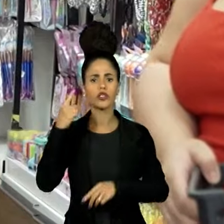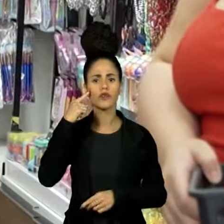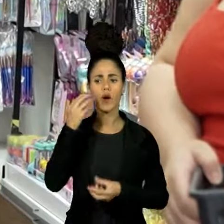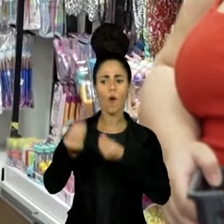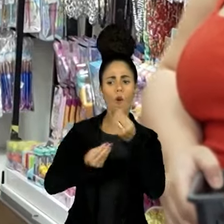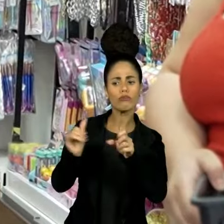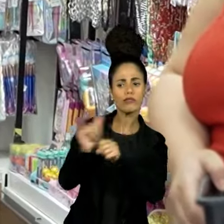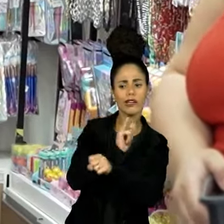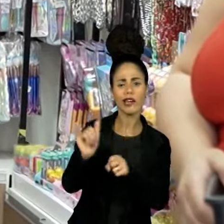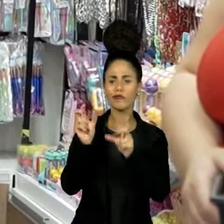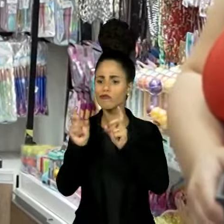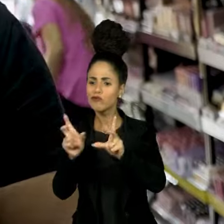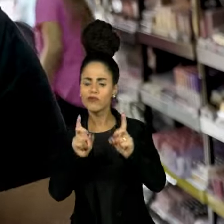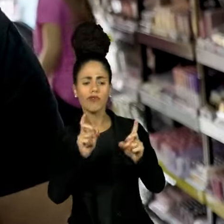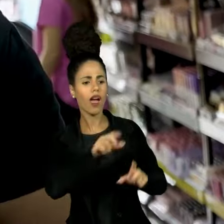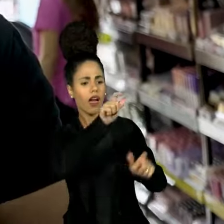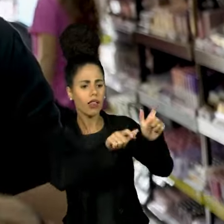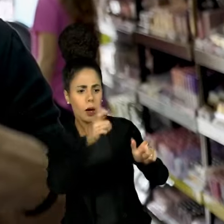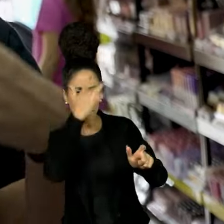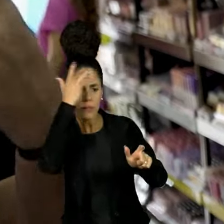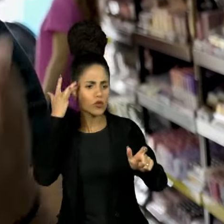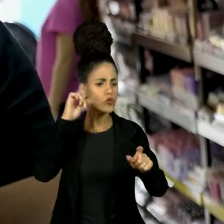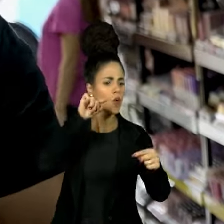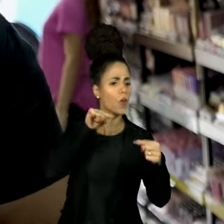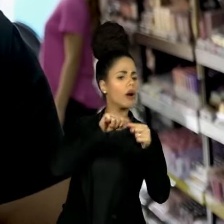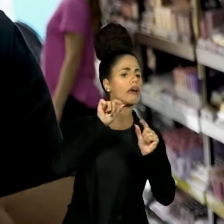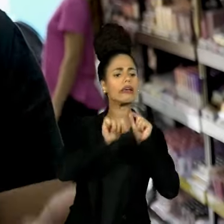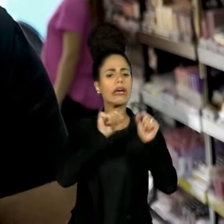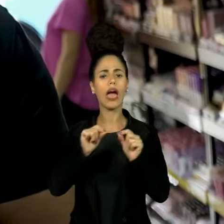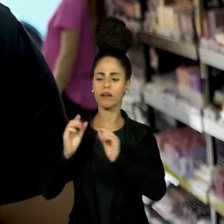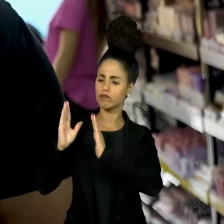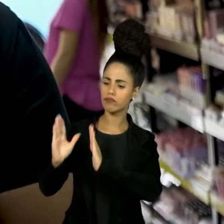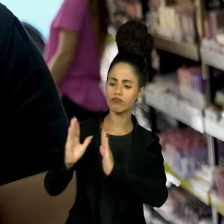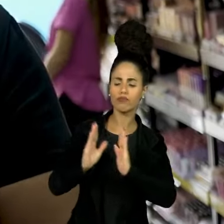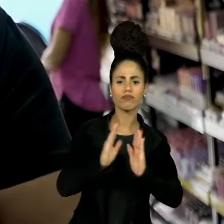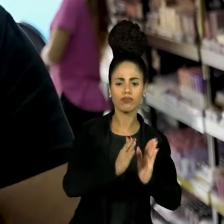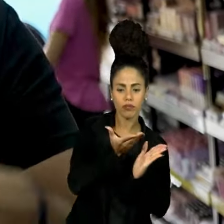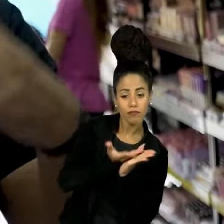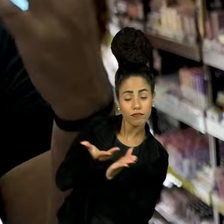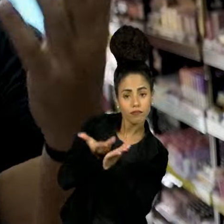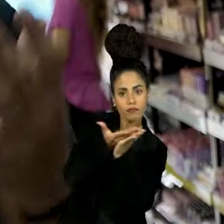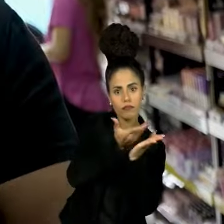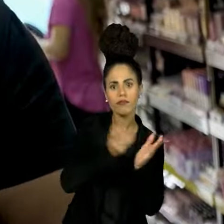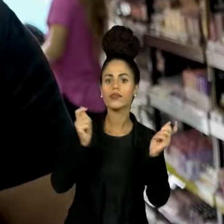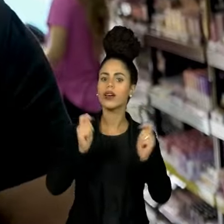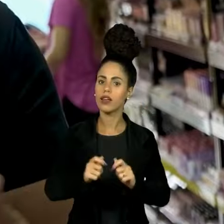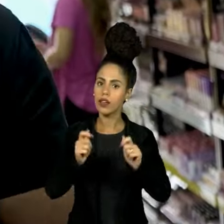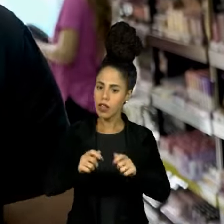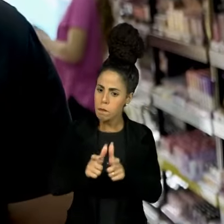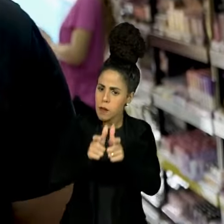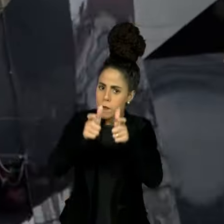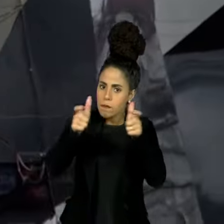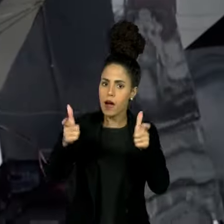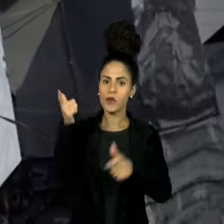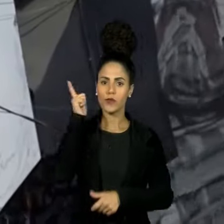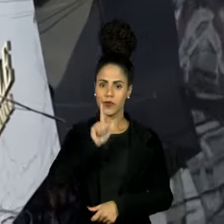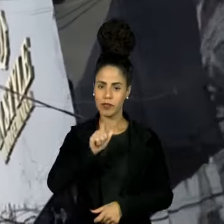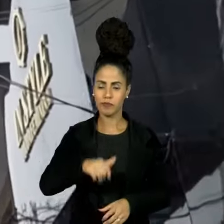vendas, pessoas, processos. São várias coisas que você tem que estudar para que a empresa cresça e você evolua com ela.